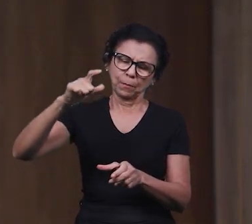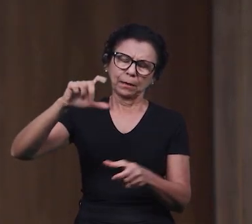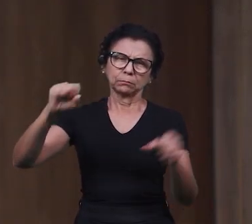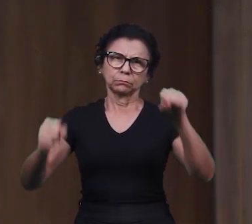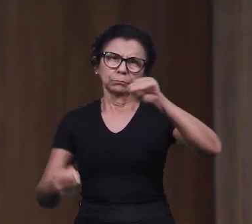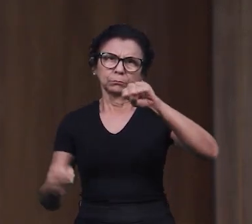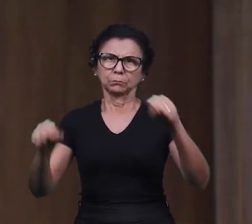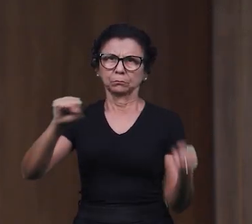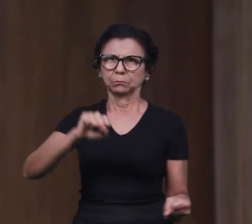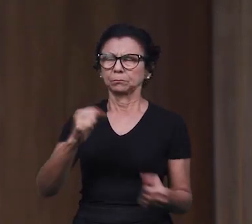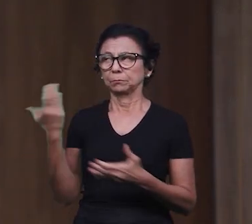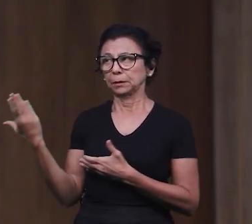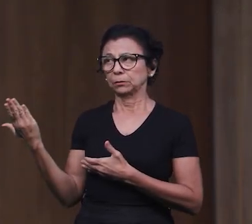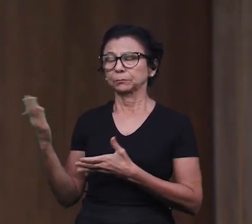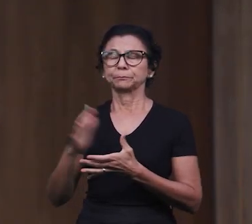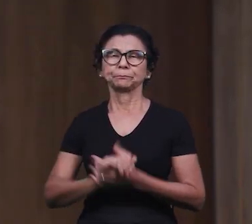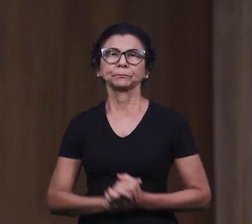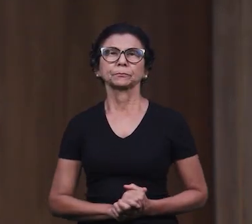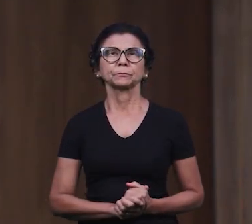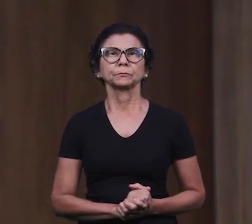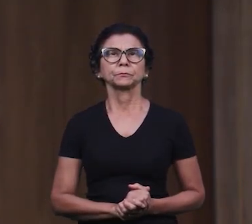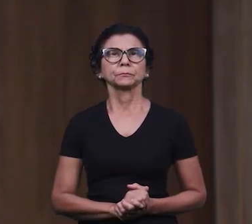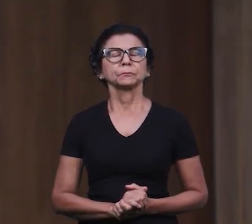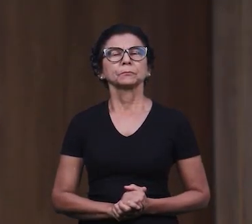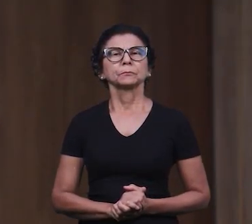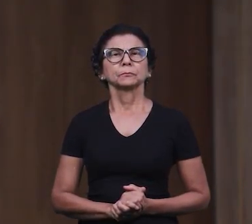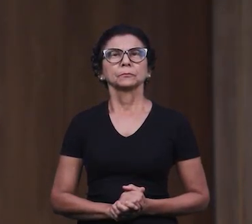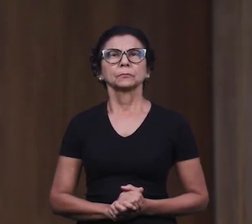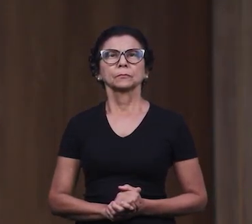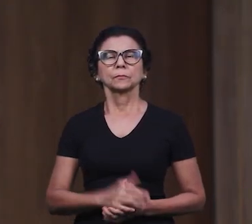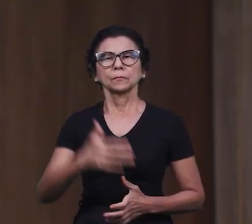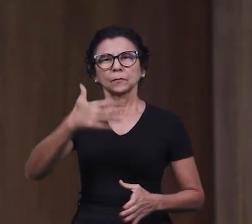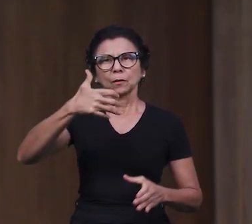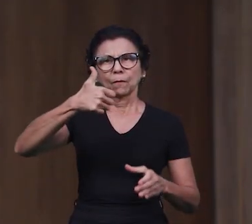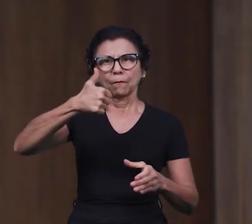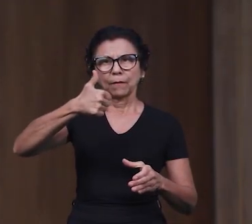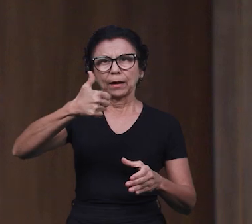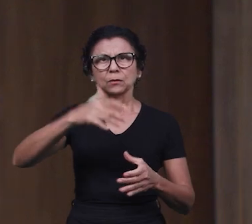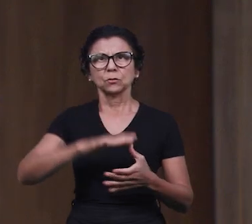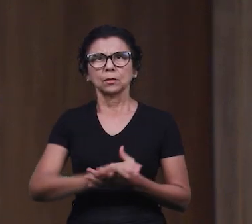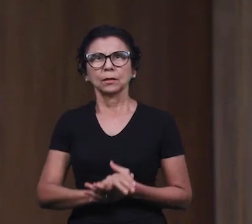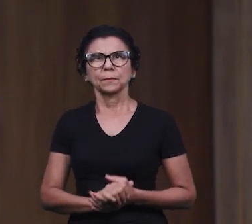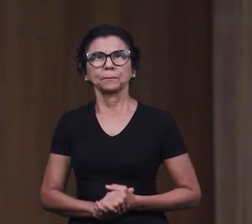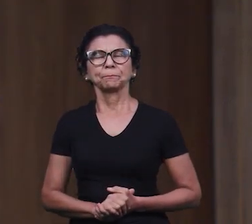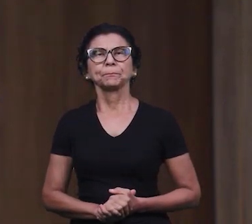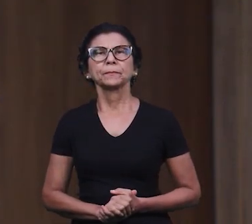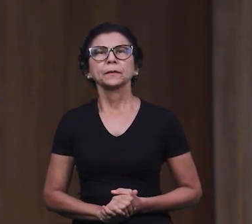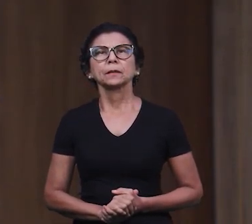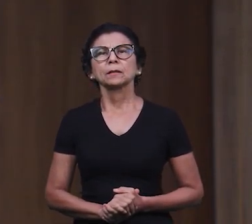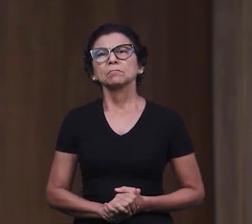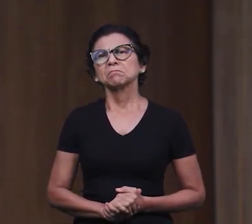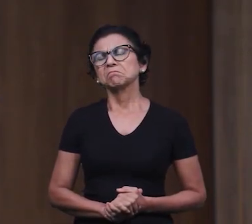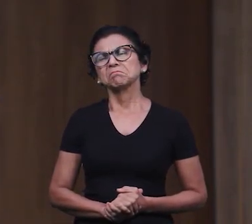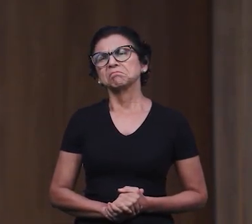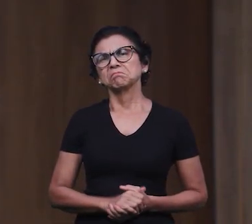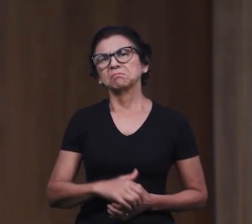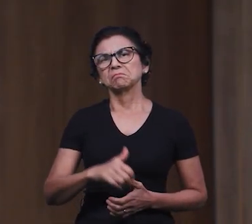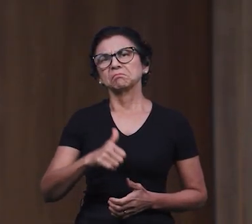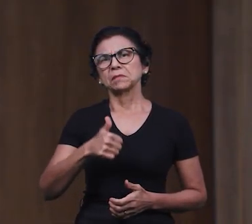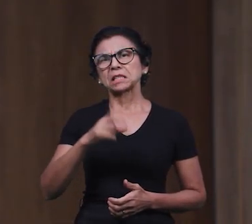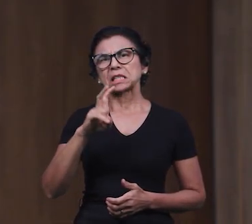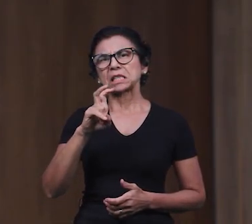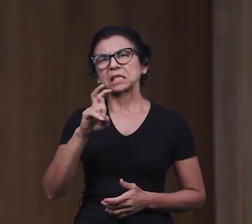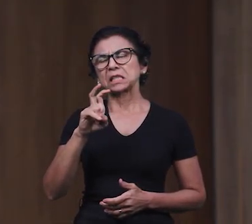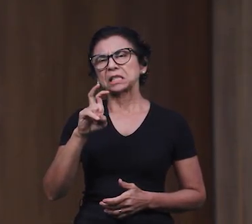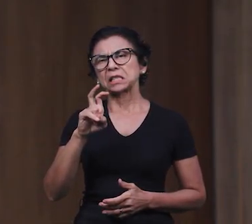esse movimento. Eu fecho a proveta e vou fazer esse movimento umas 15 vezes.